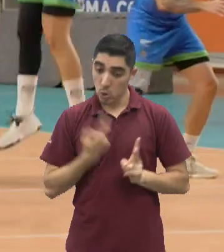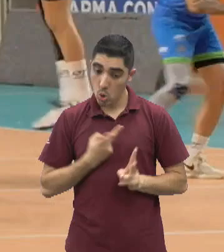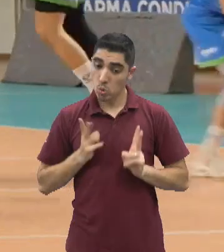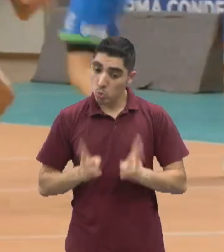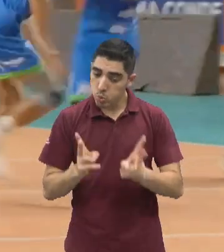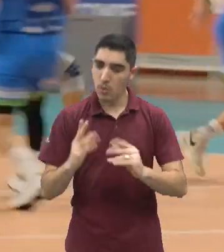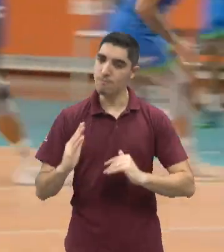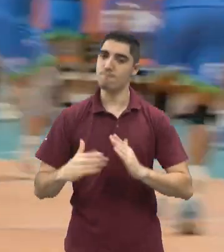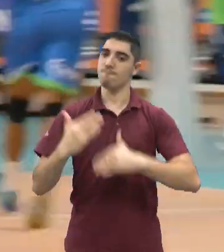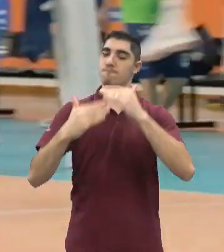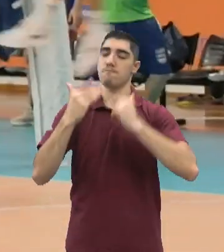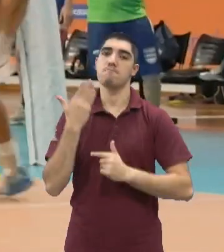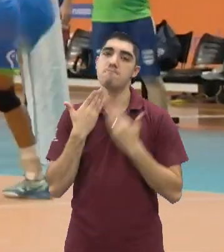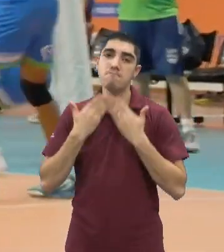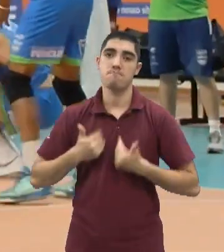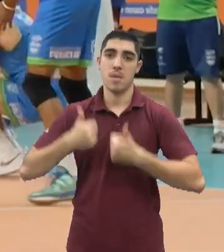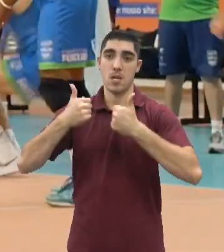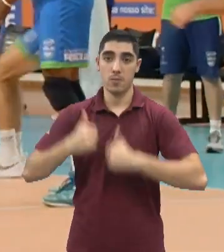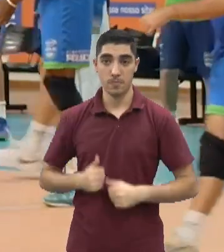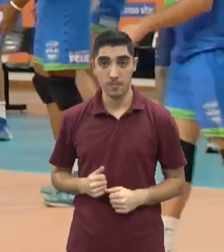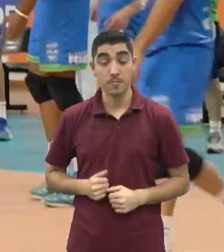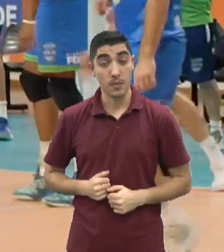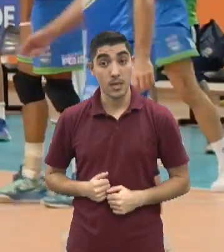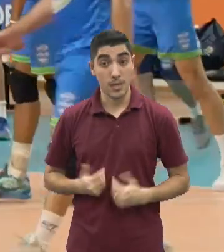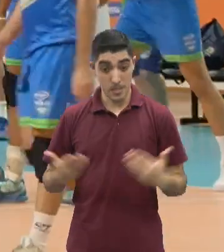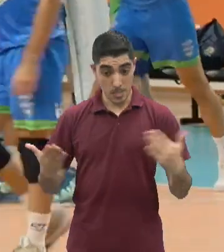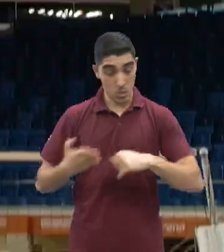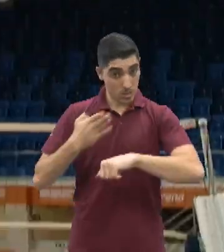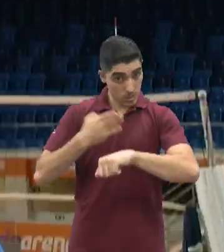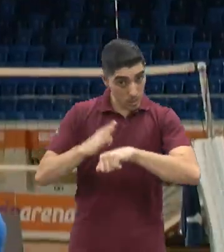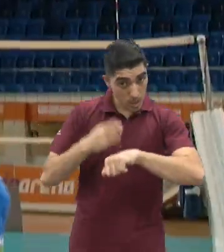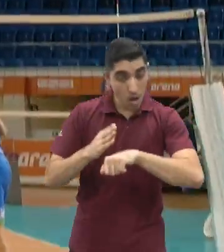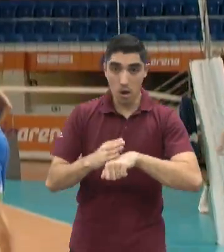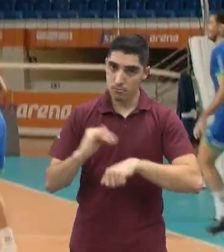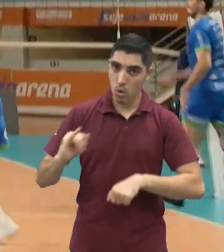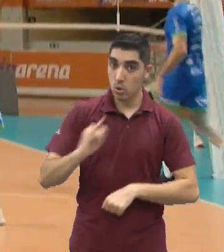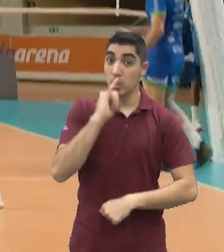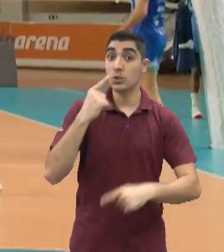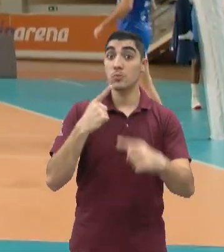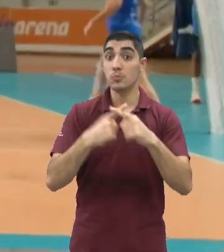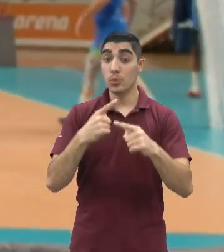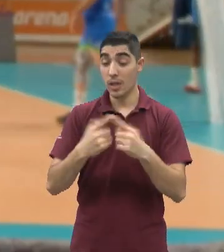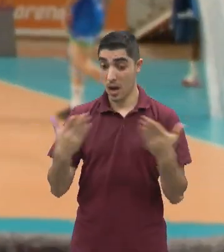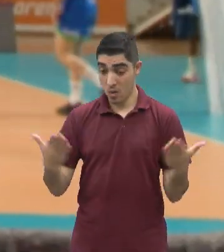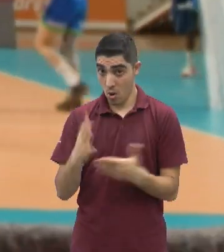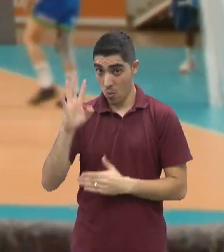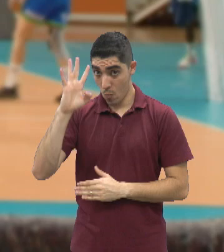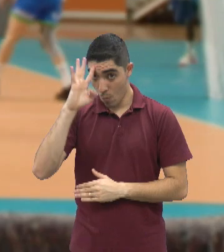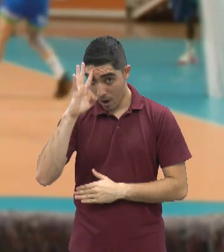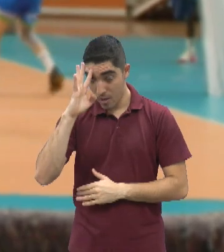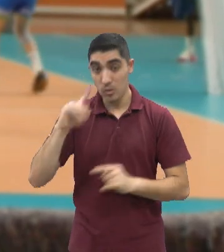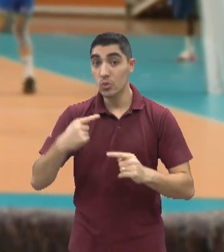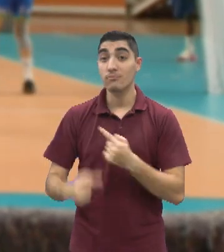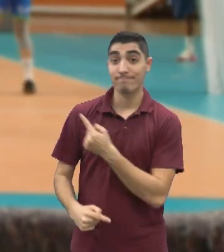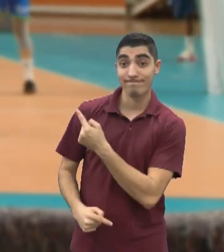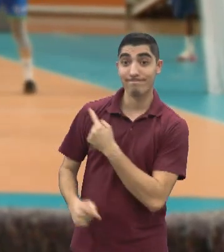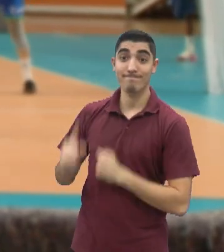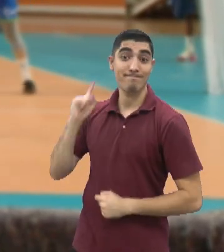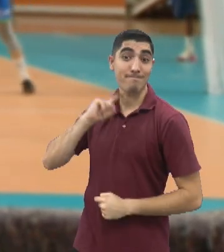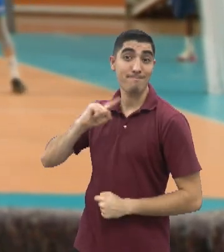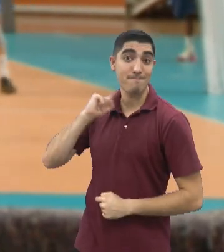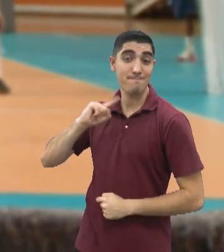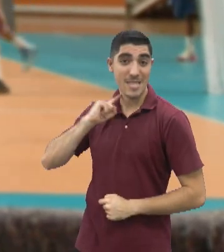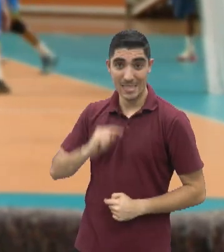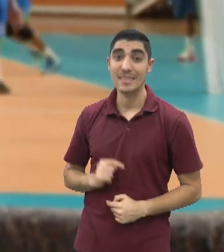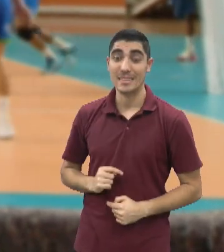serviu muito. E toda a preparação é pouco, já que o rival da estreia na Superliga nesta quarta-feira é o Minas Tênis Clube,